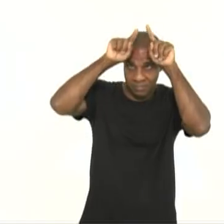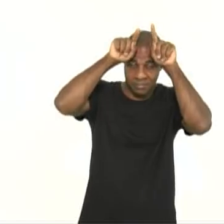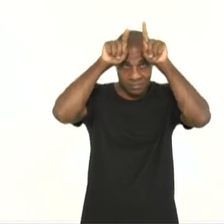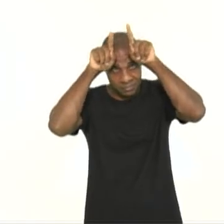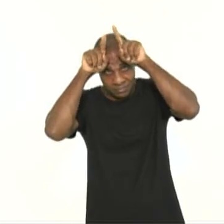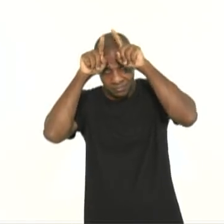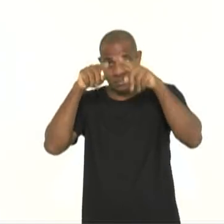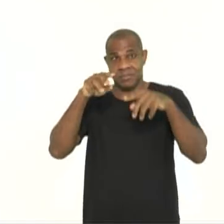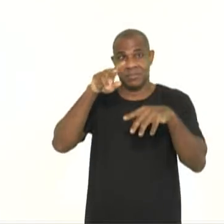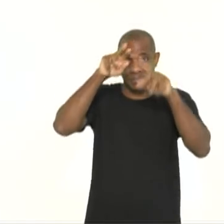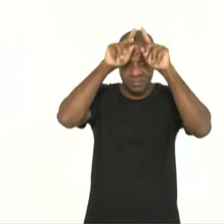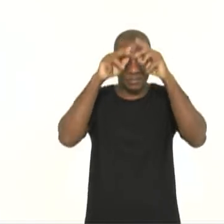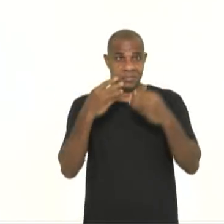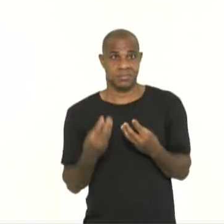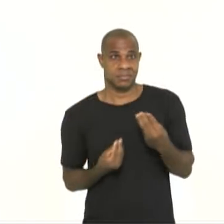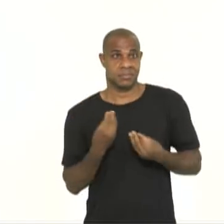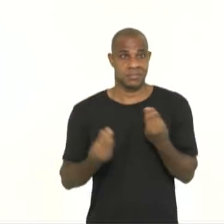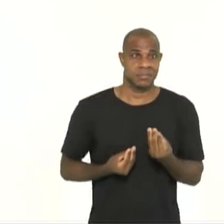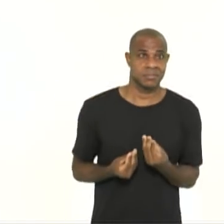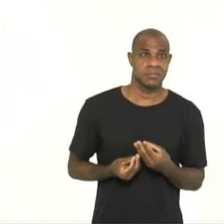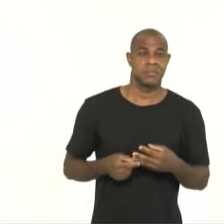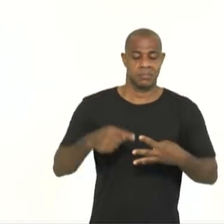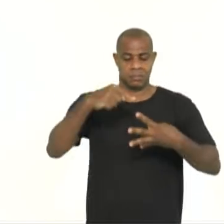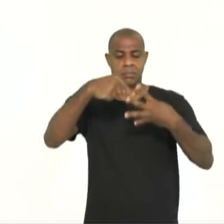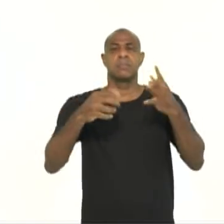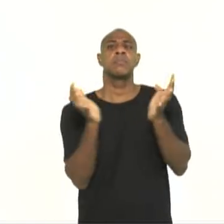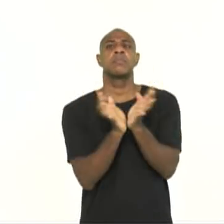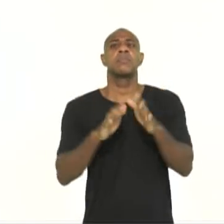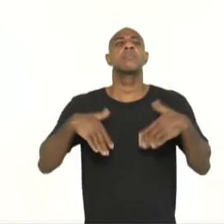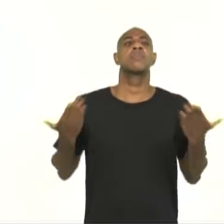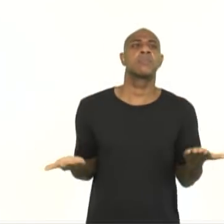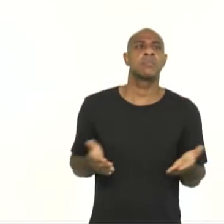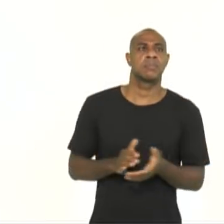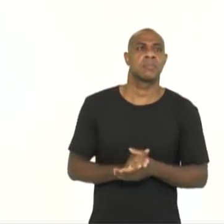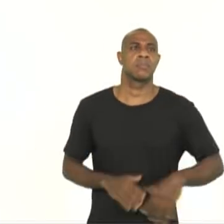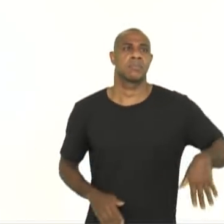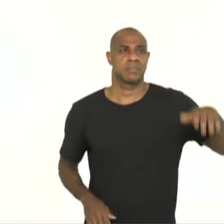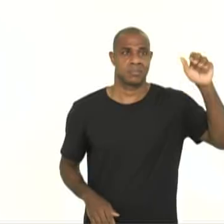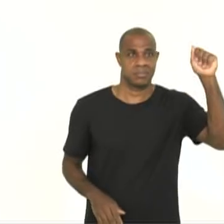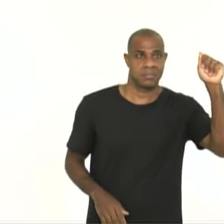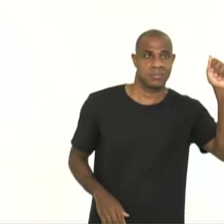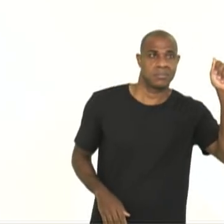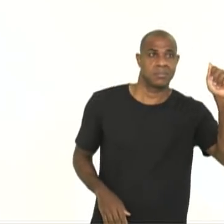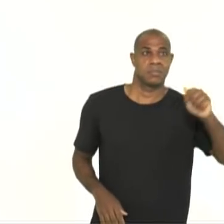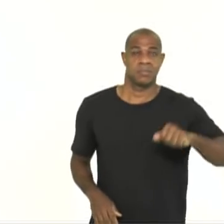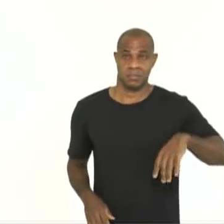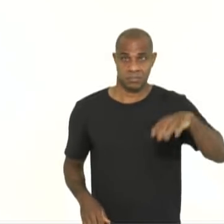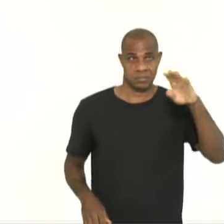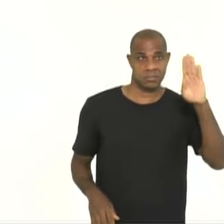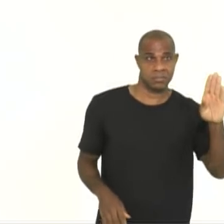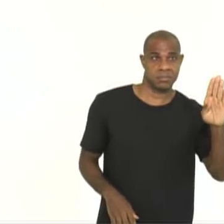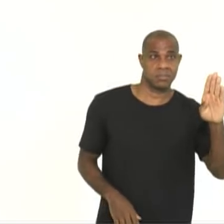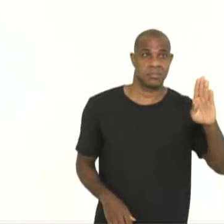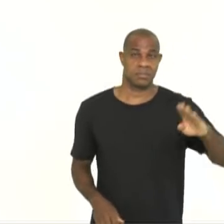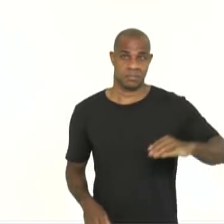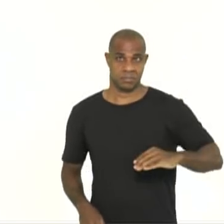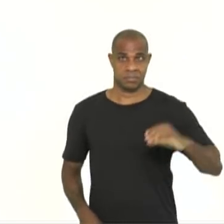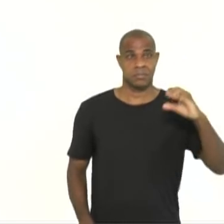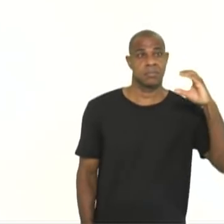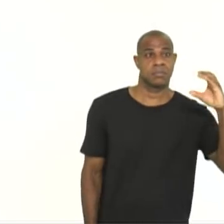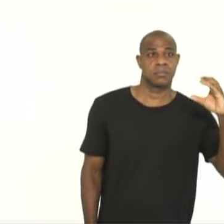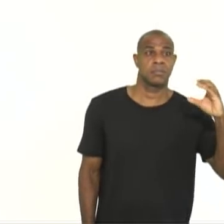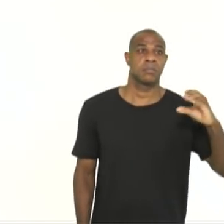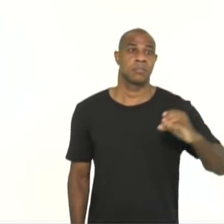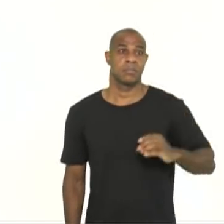locomotores, são de qual grupo? Letra A, quilópoda. Letra B, aracnida.